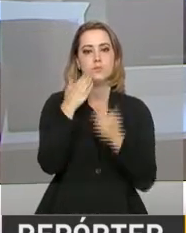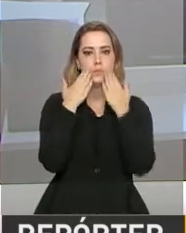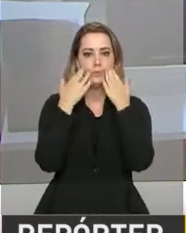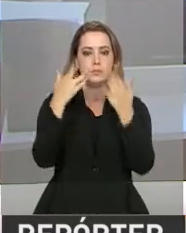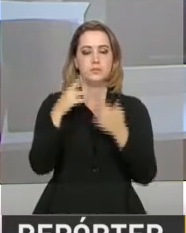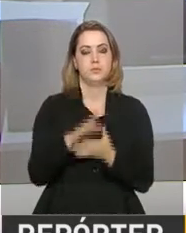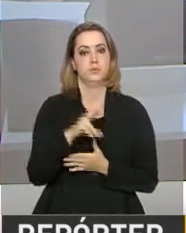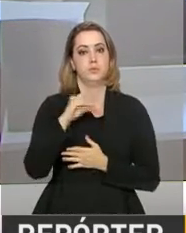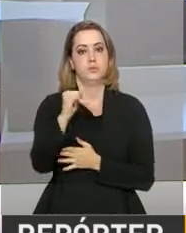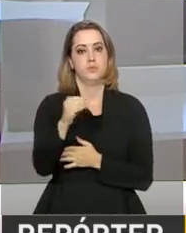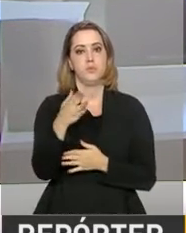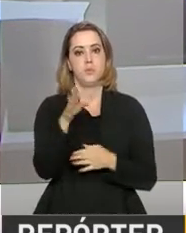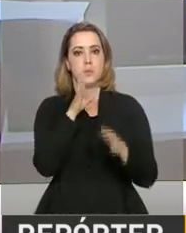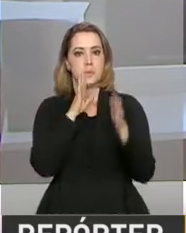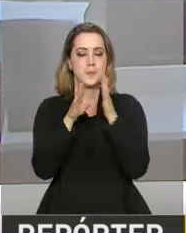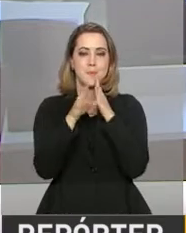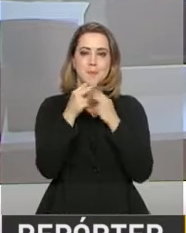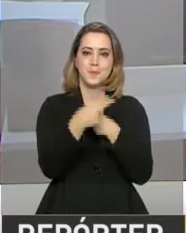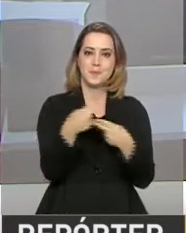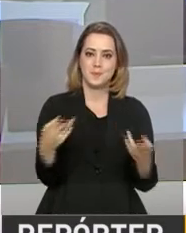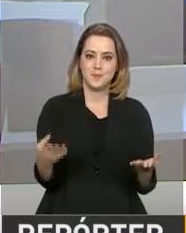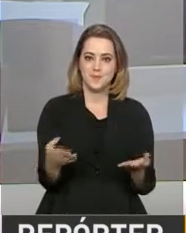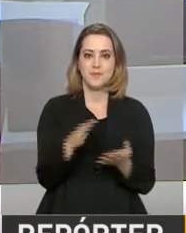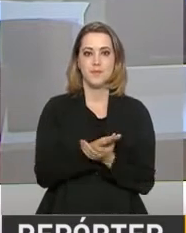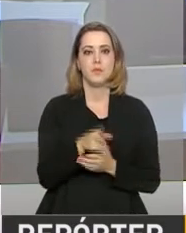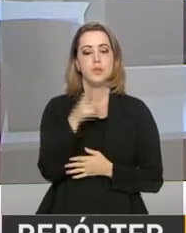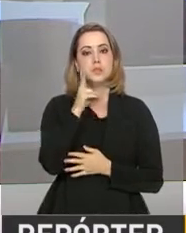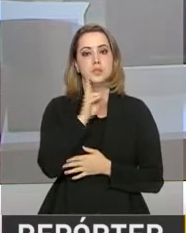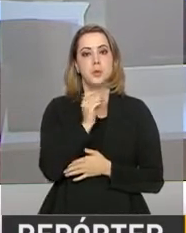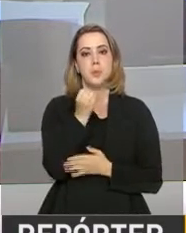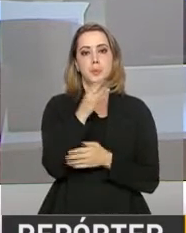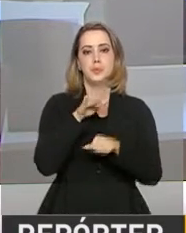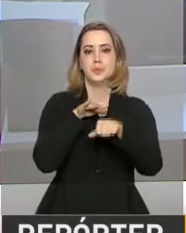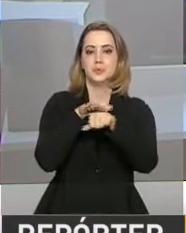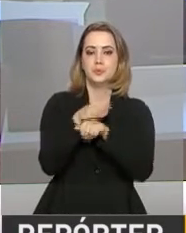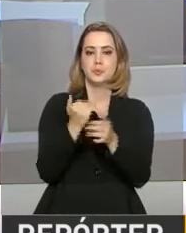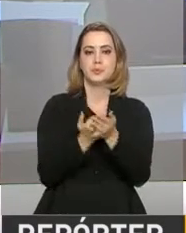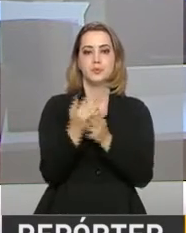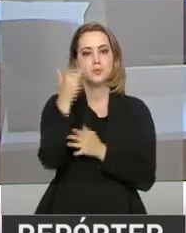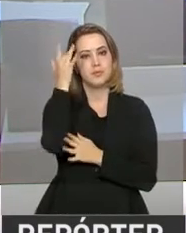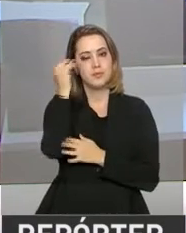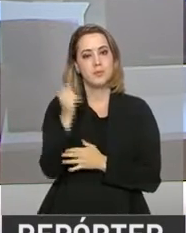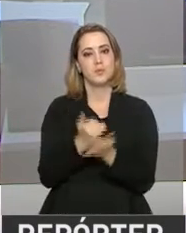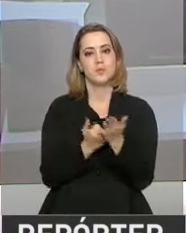dia. Acompanhe as novidades também pelas nossas redes sociais. Uma boa noite para você e até